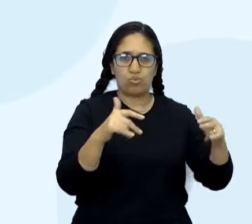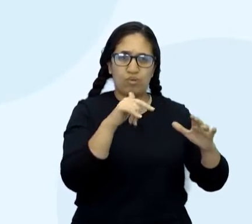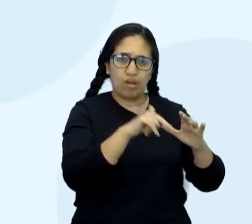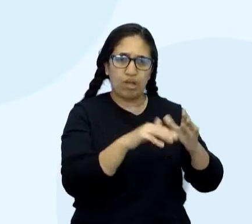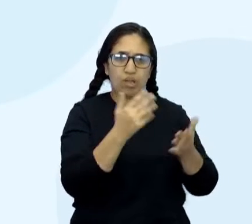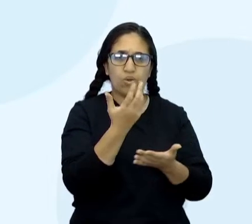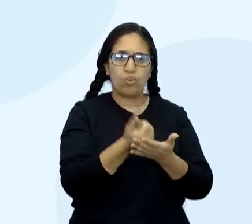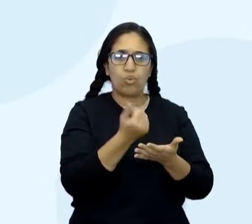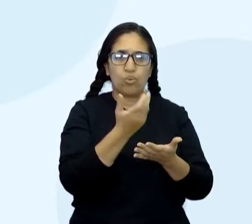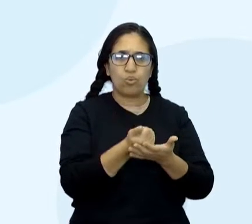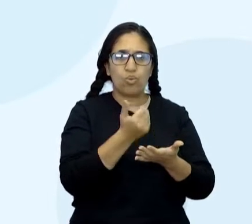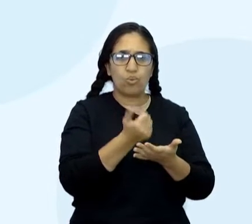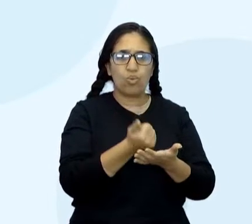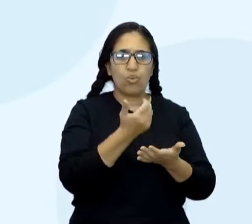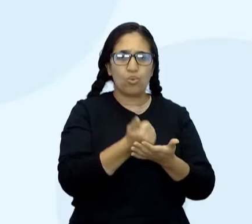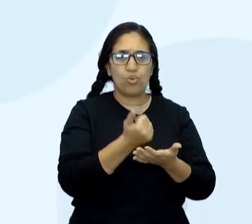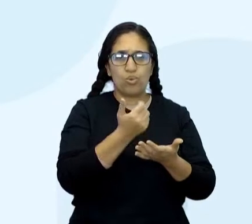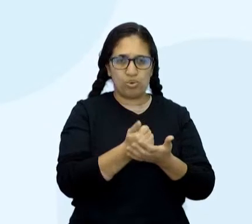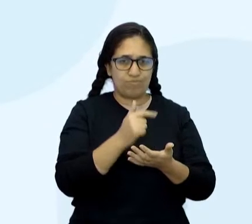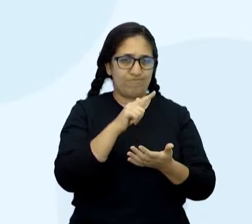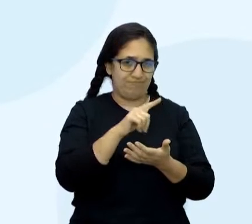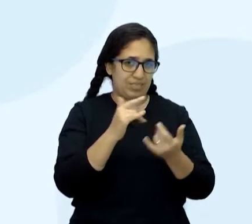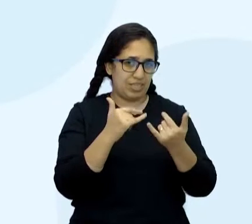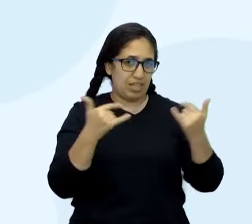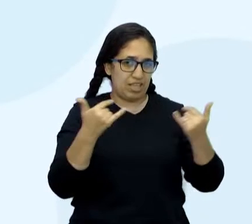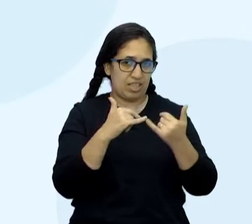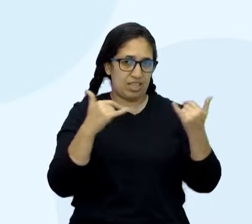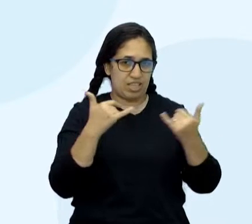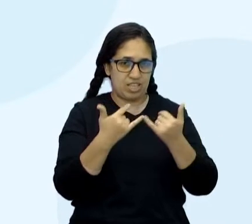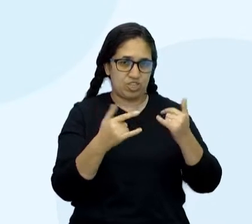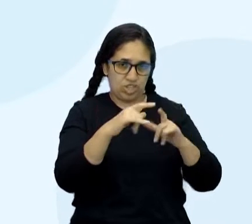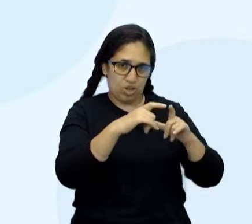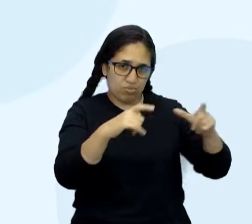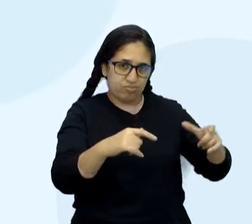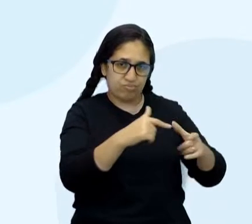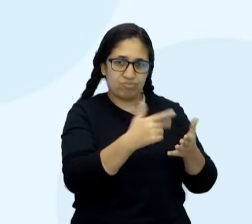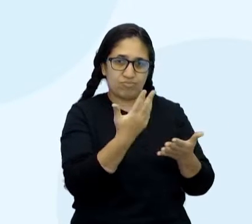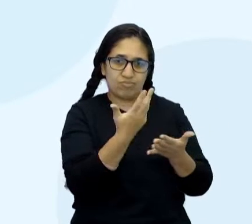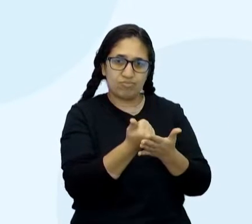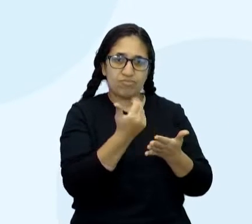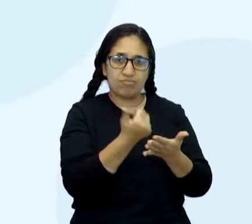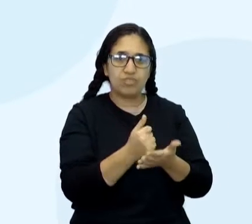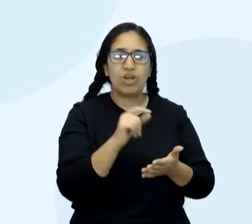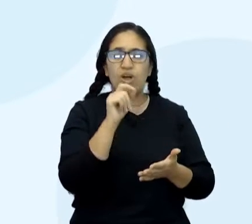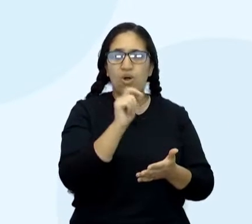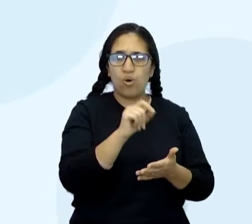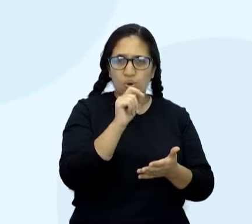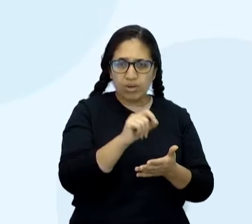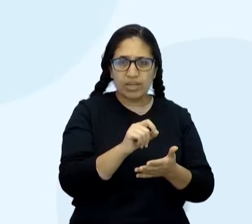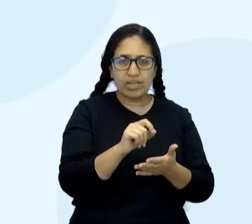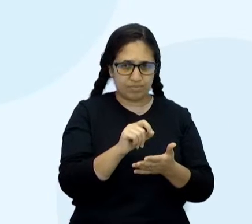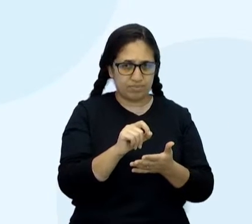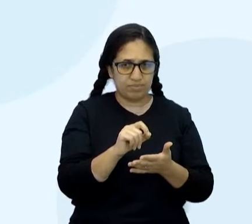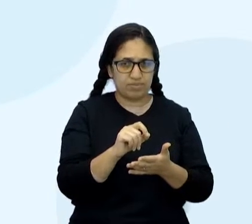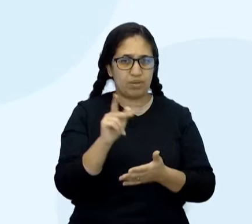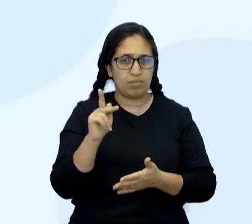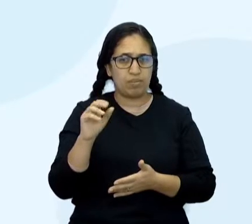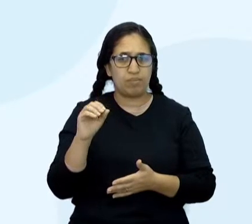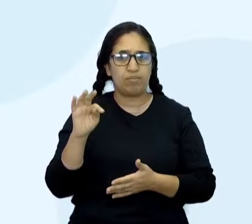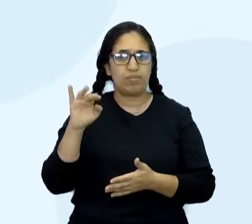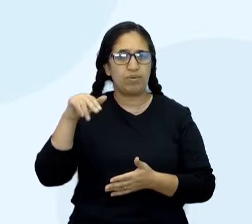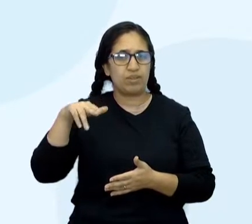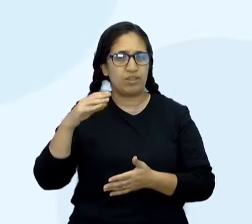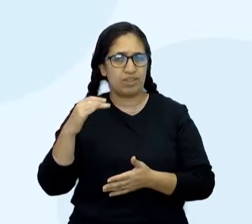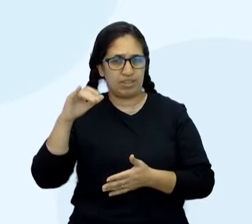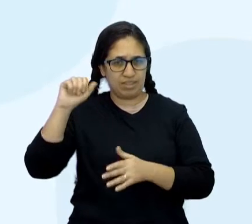dispositivo consome, a quantidade, de energia elétrica que um dispositivo consome por segundo é chamado de potência.